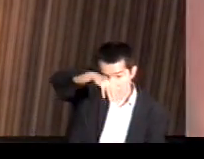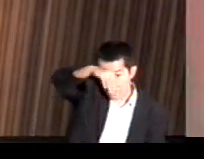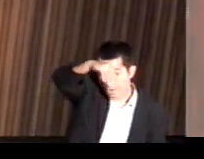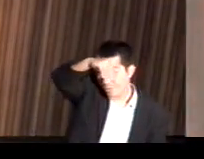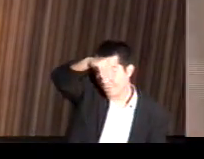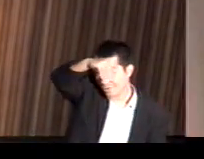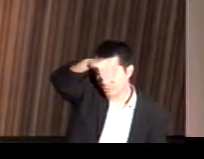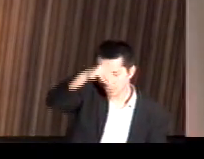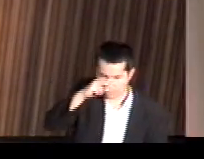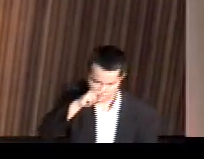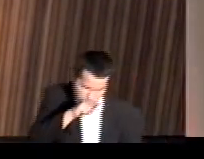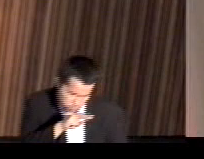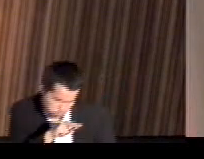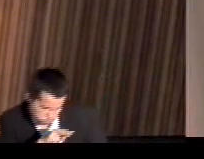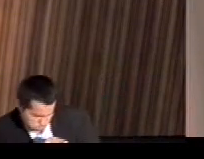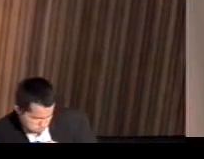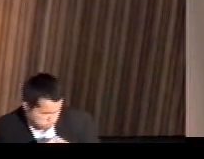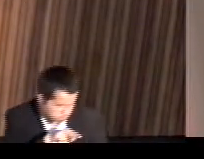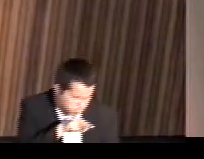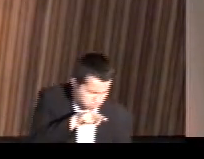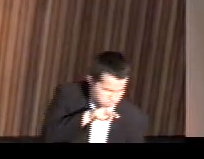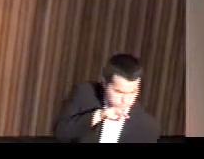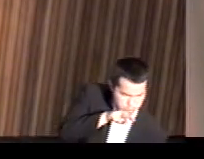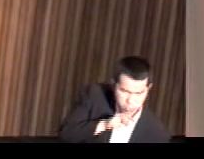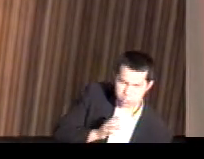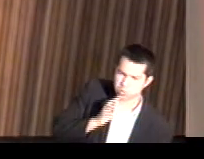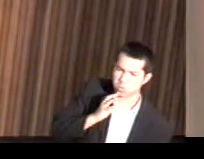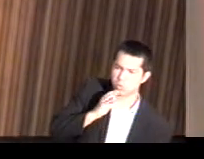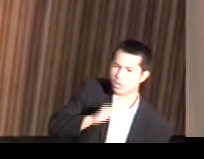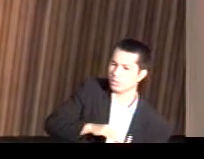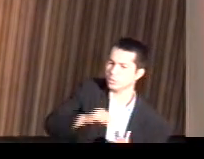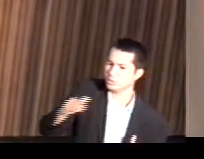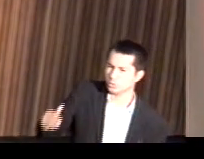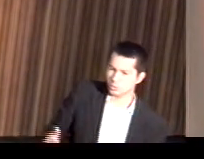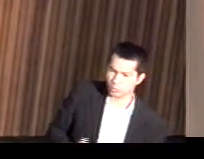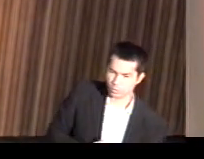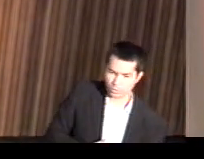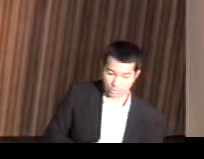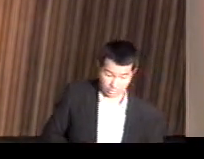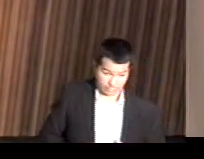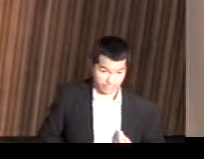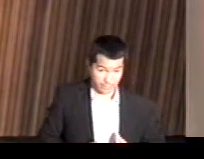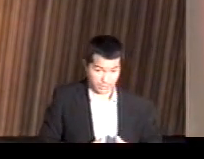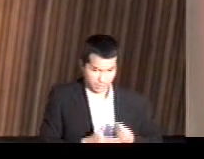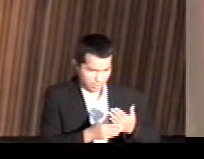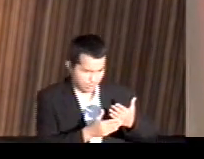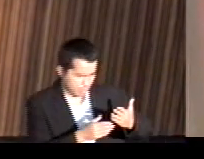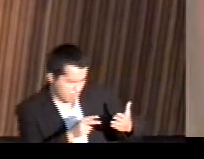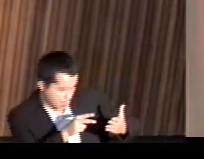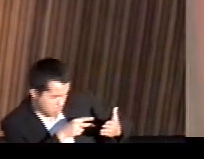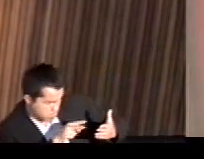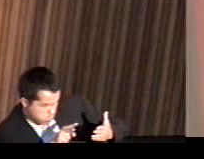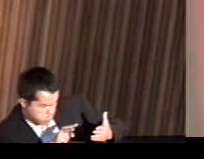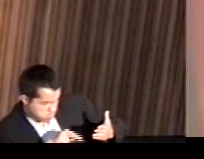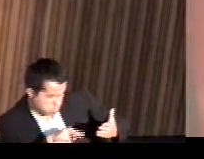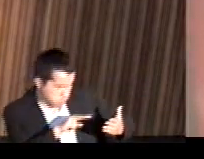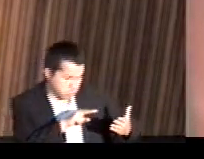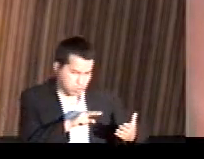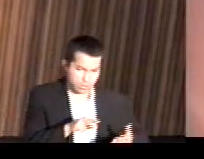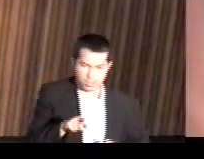O que Ele está vendo? O ranço, o amargor,